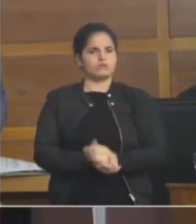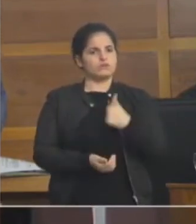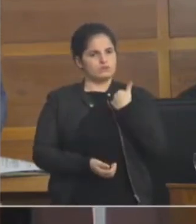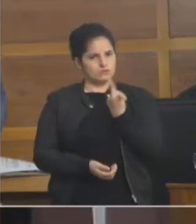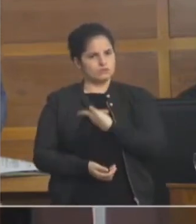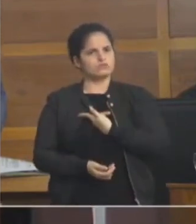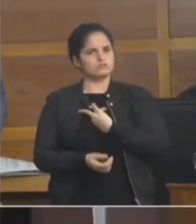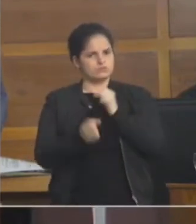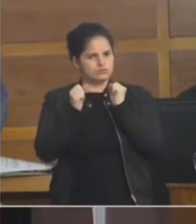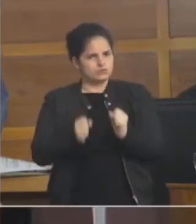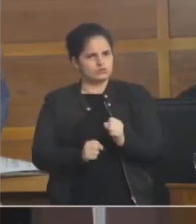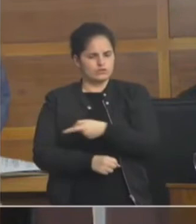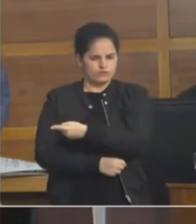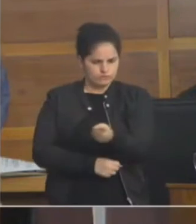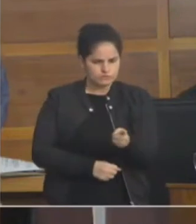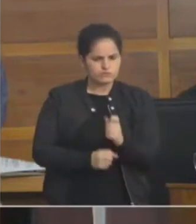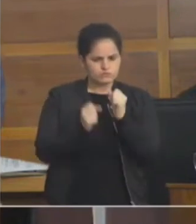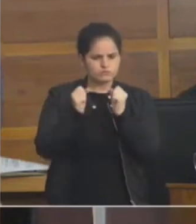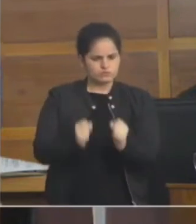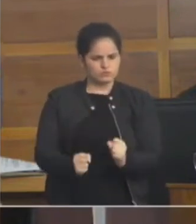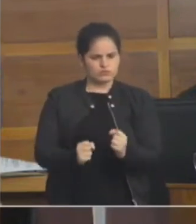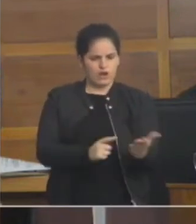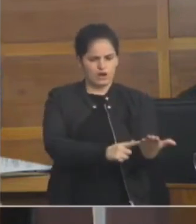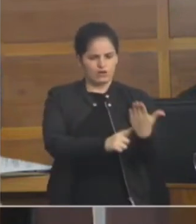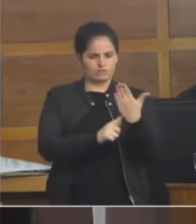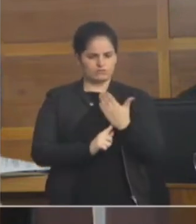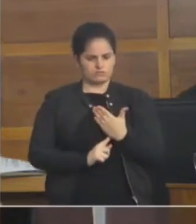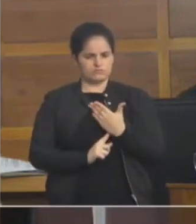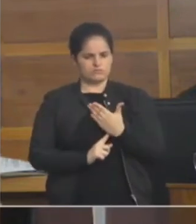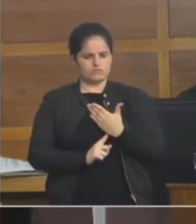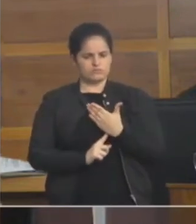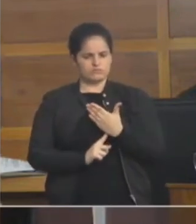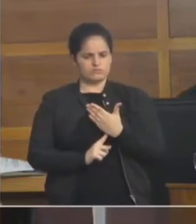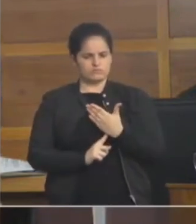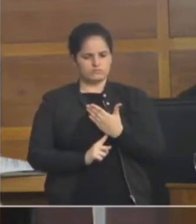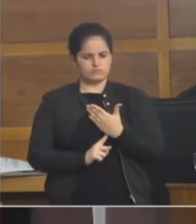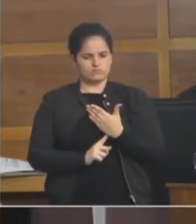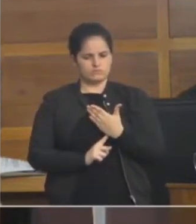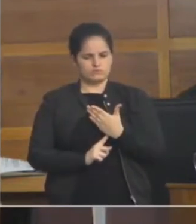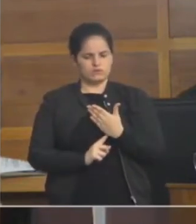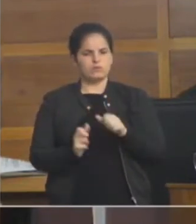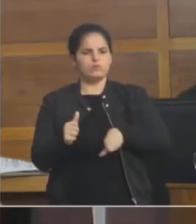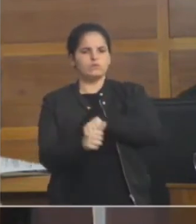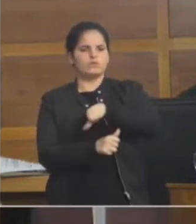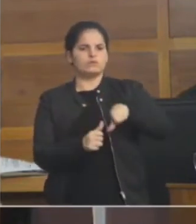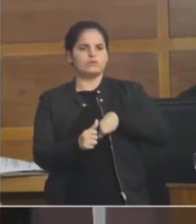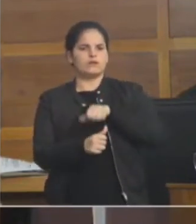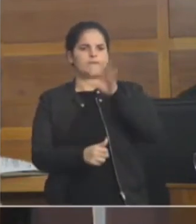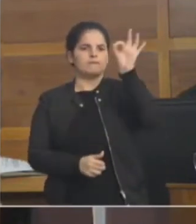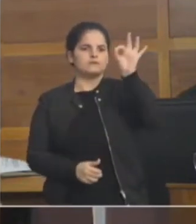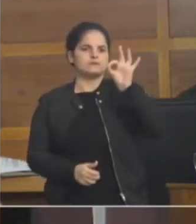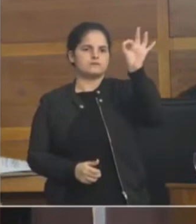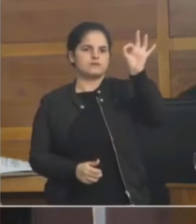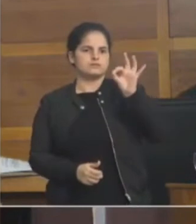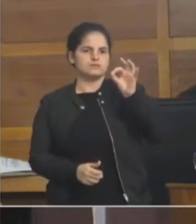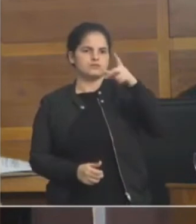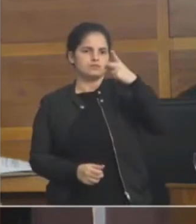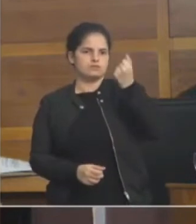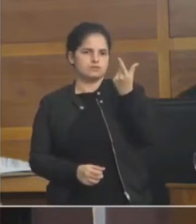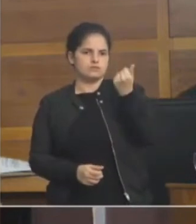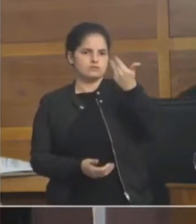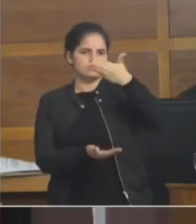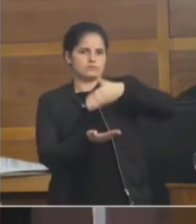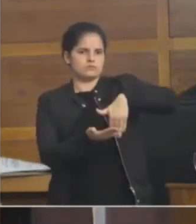poderia Vocês poderiam ajudar a fazer com que o orçamento da Secretaria de Esporte pudesse ser